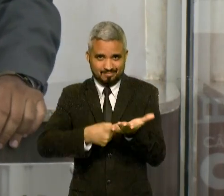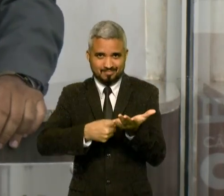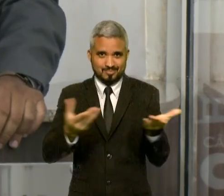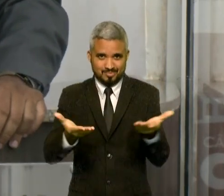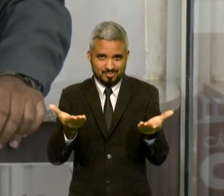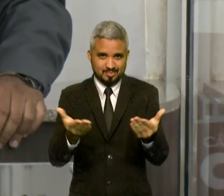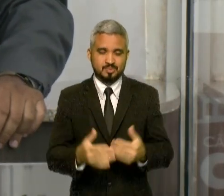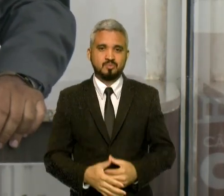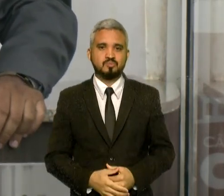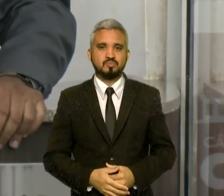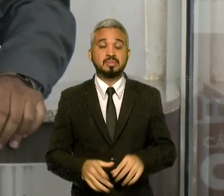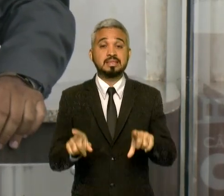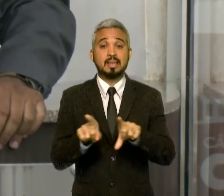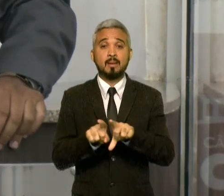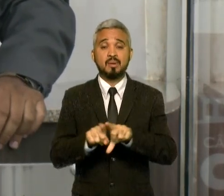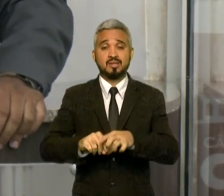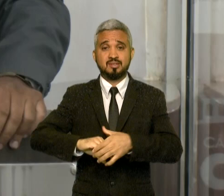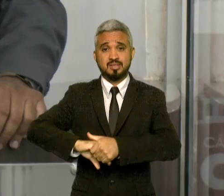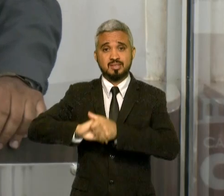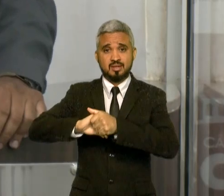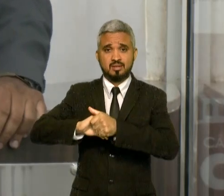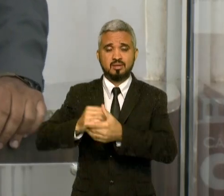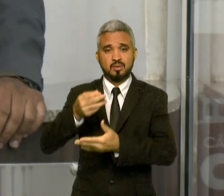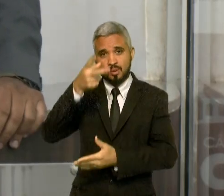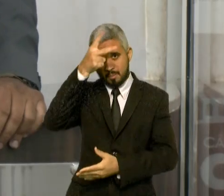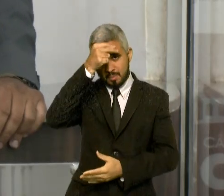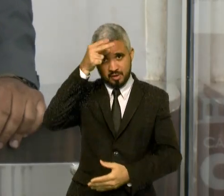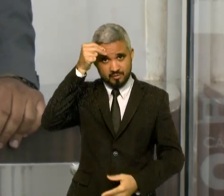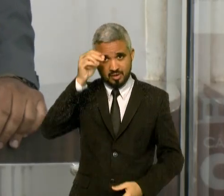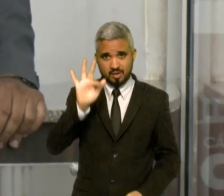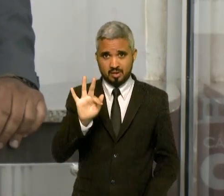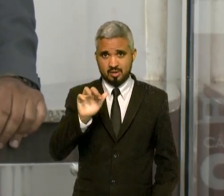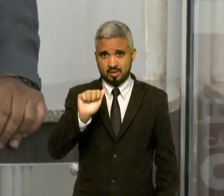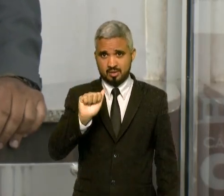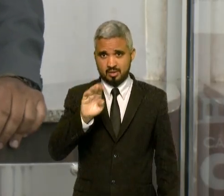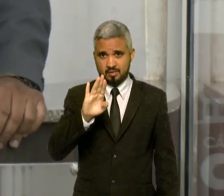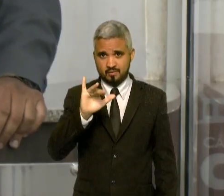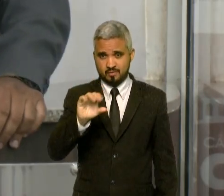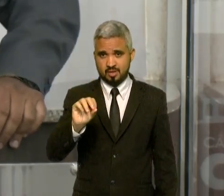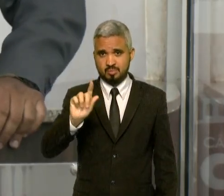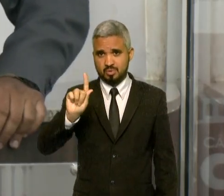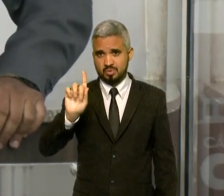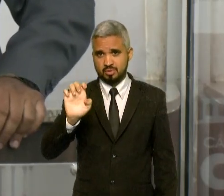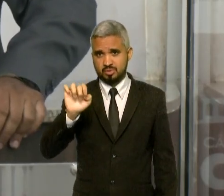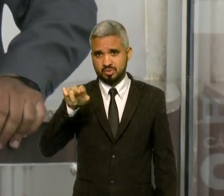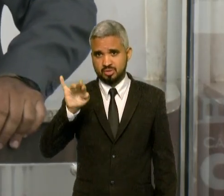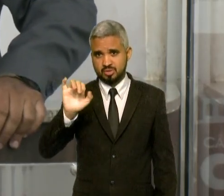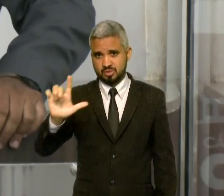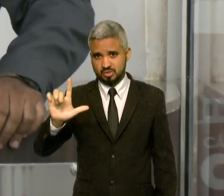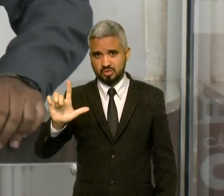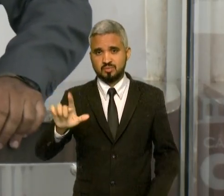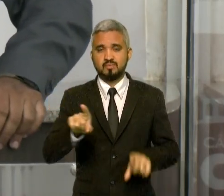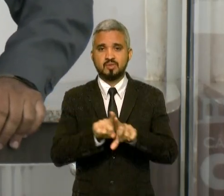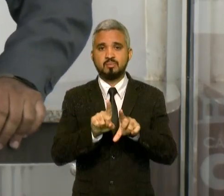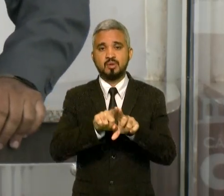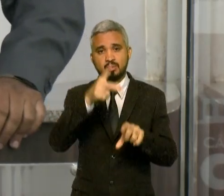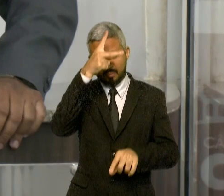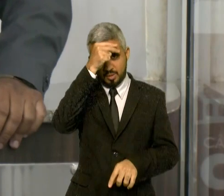o nosso prefeito Fábio Gentil, grande companheiro, grande prefeito dessa região, nosso amigo prefeito de Matões